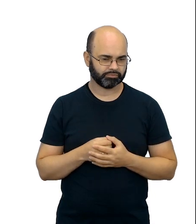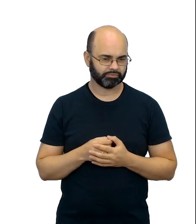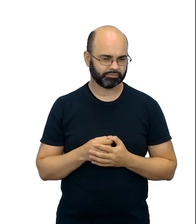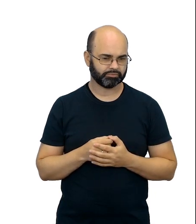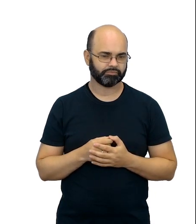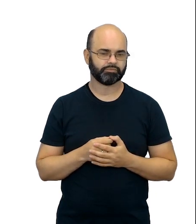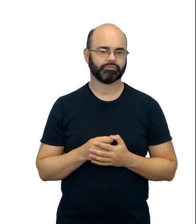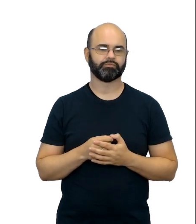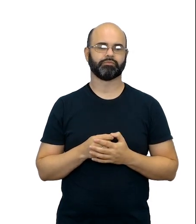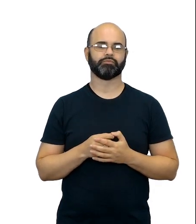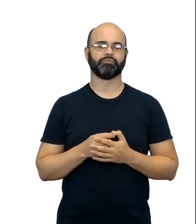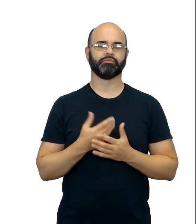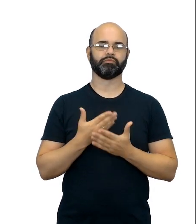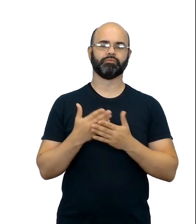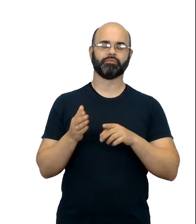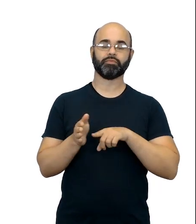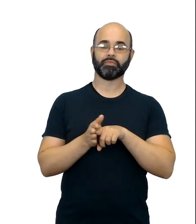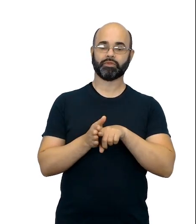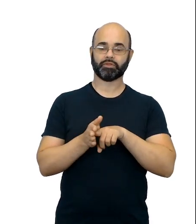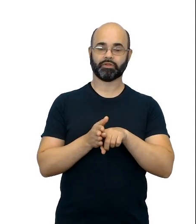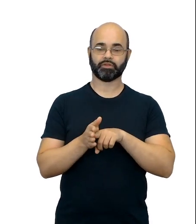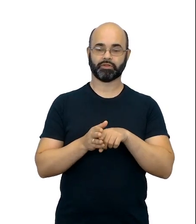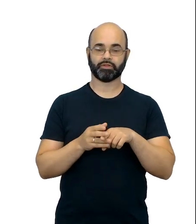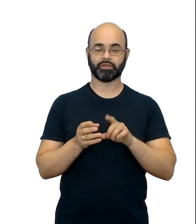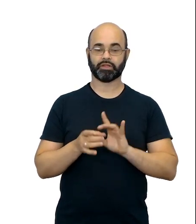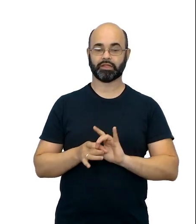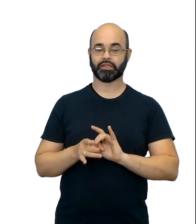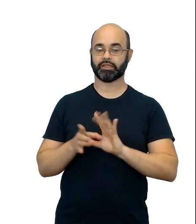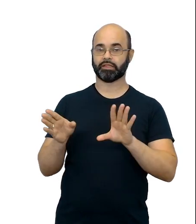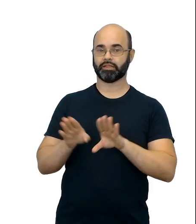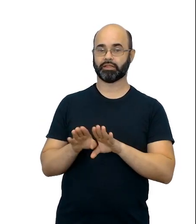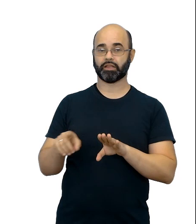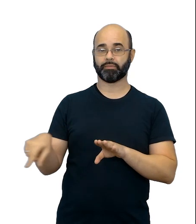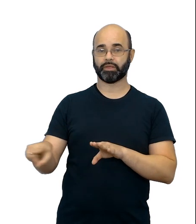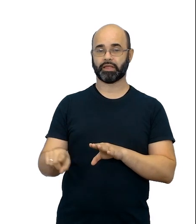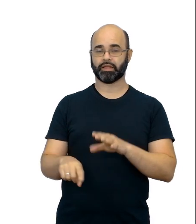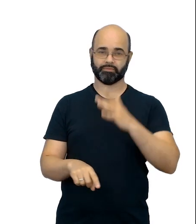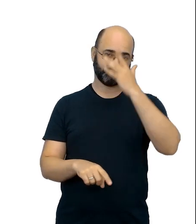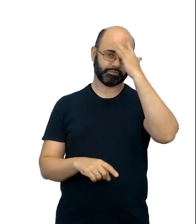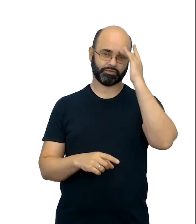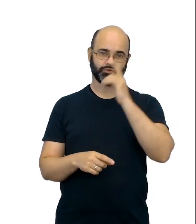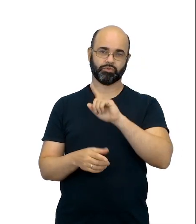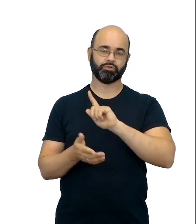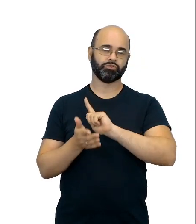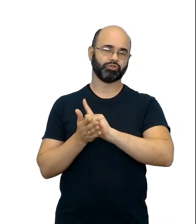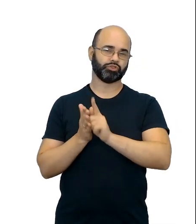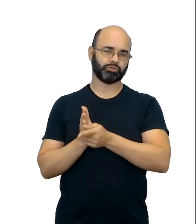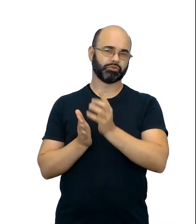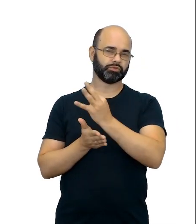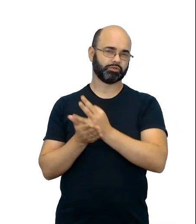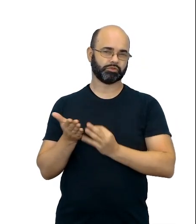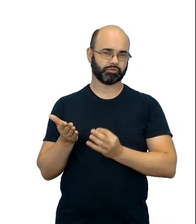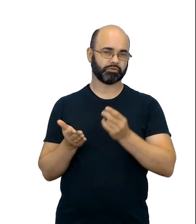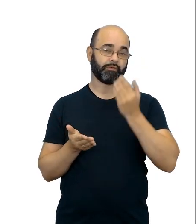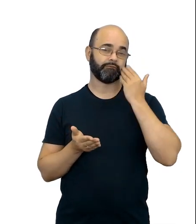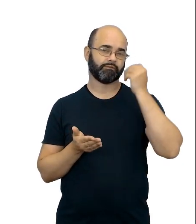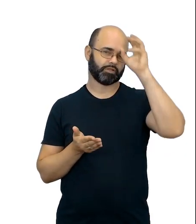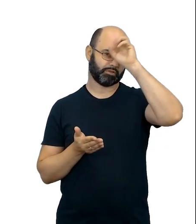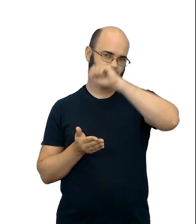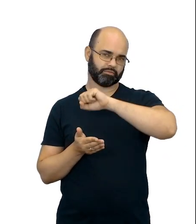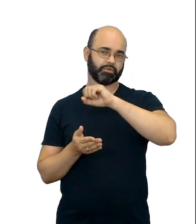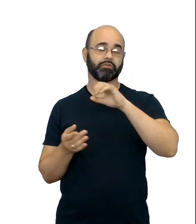permite também esses estudos, né, permitem compreender que esses gêneros textuais estão ancorados no campo